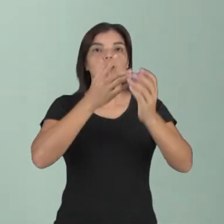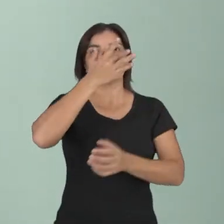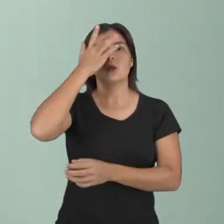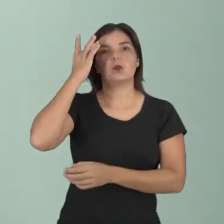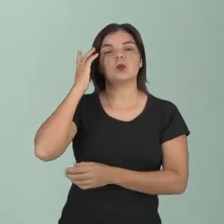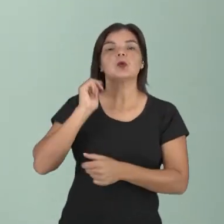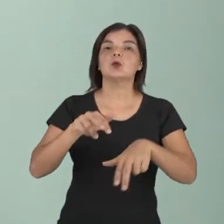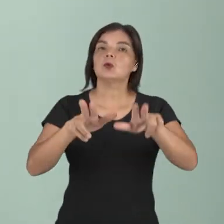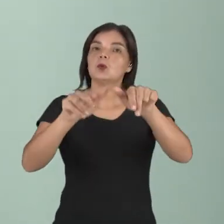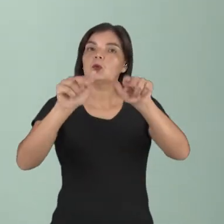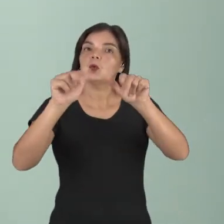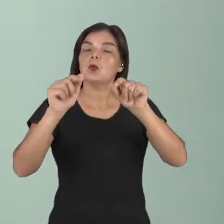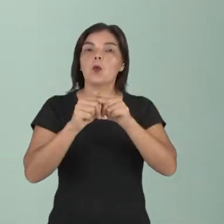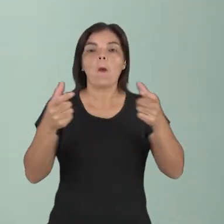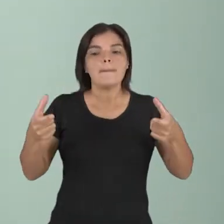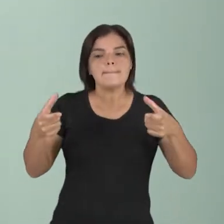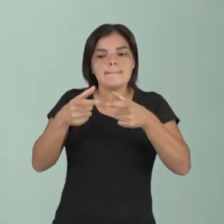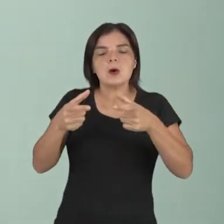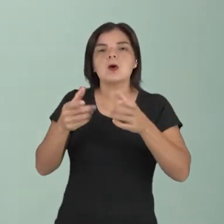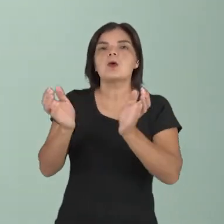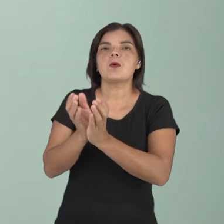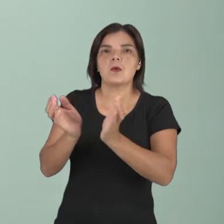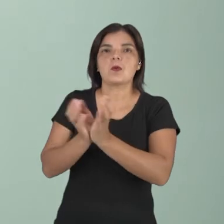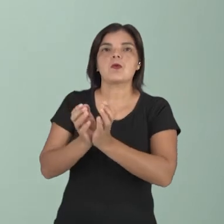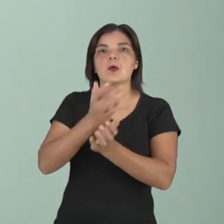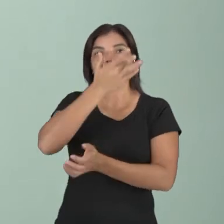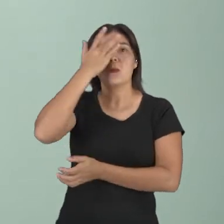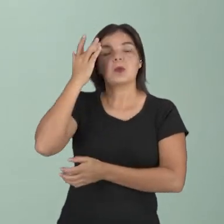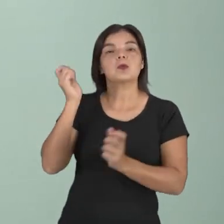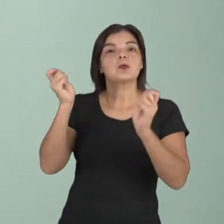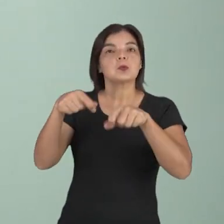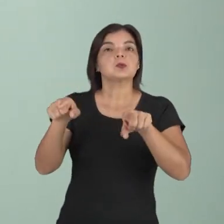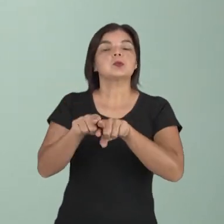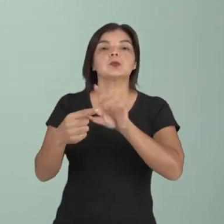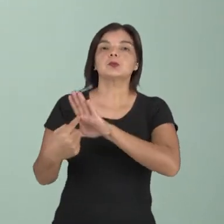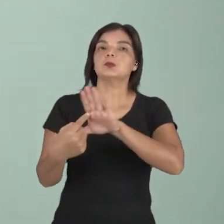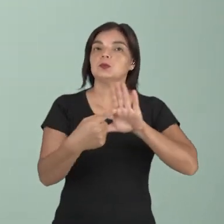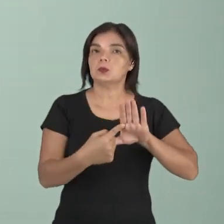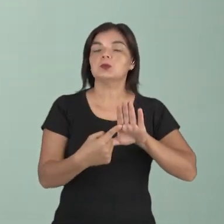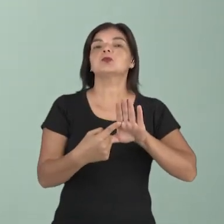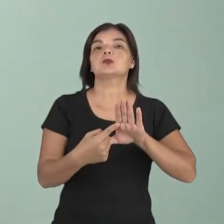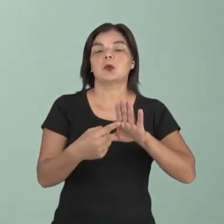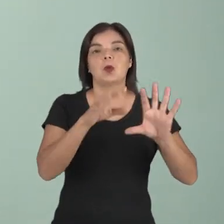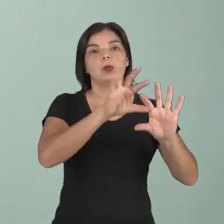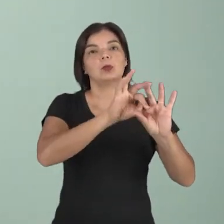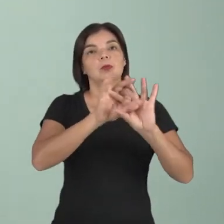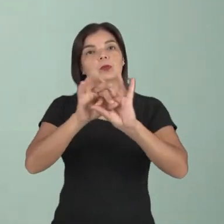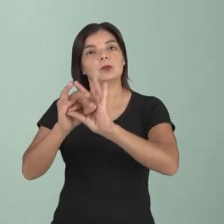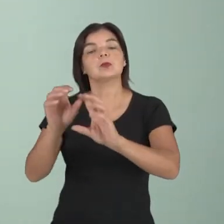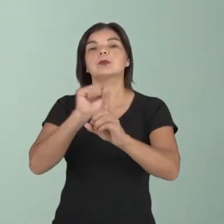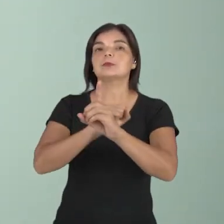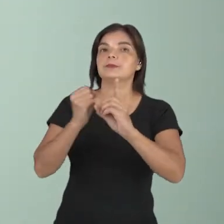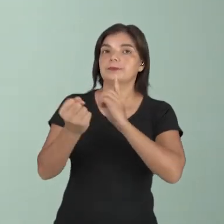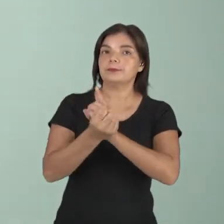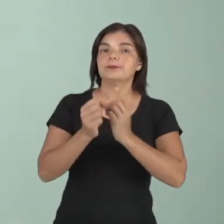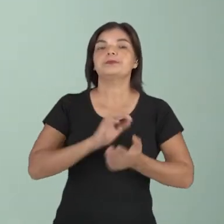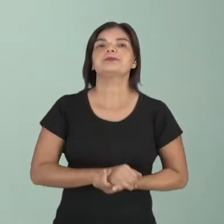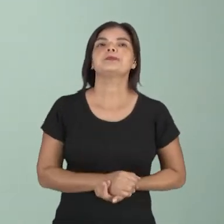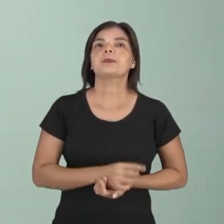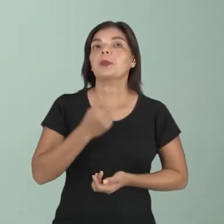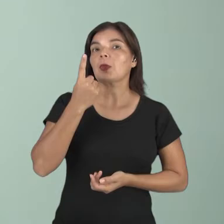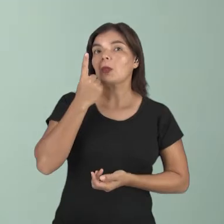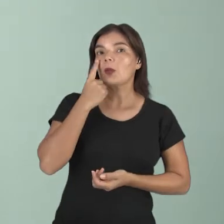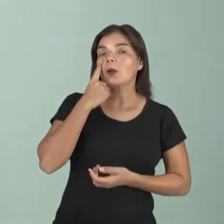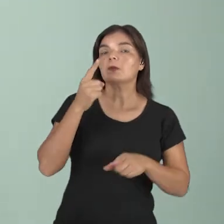pessoa, nunca o menor grupo de indivíduos que pode ser identificado no contexto social.